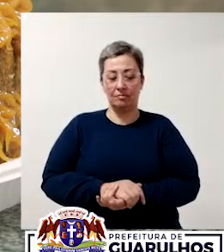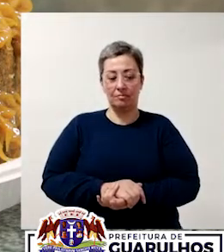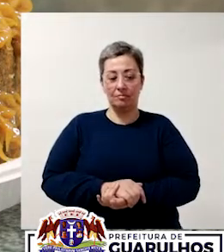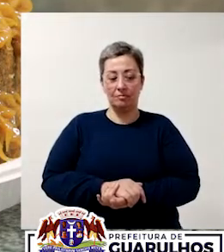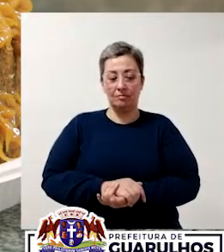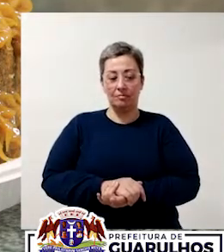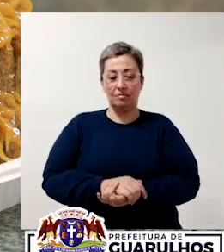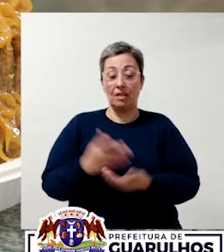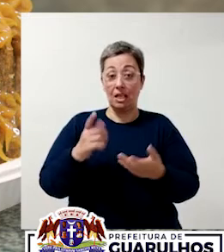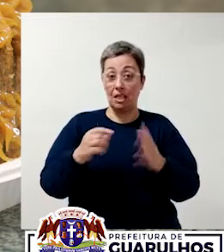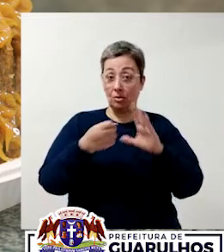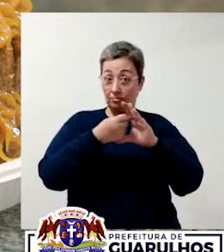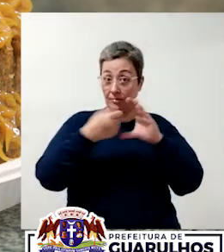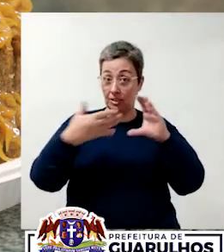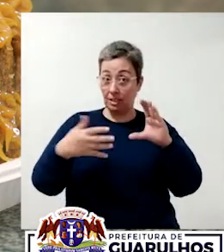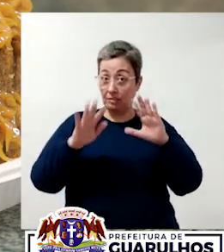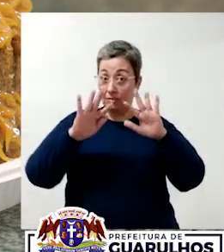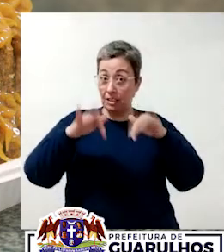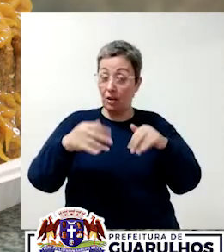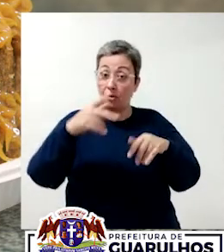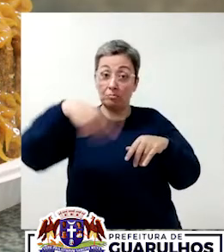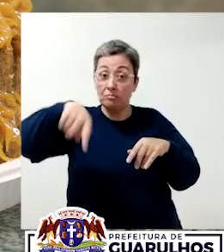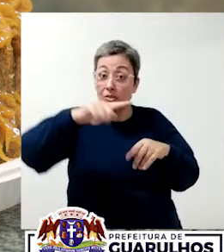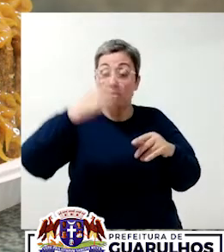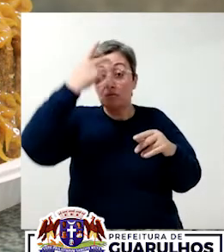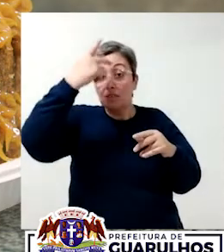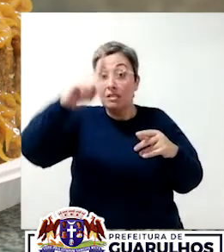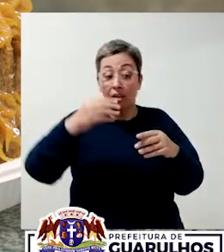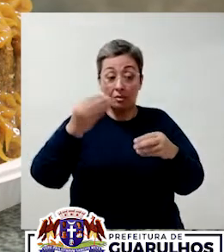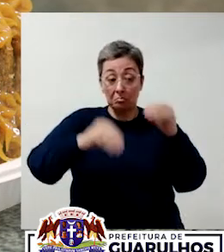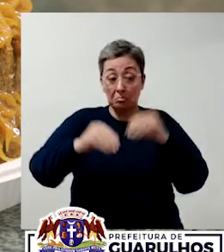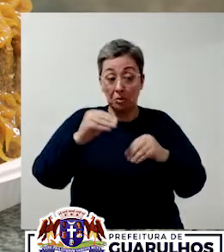finalizar bem legal aí, para dar um gosto todo especial na hora do bolo aqui.